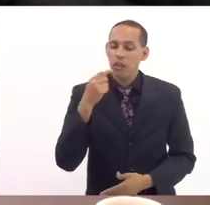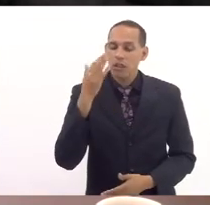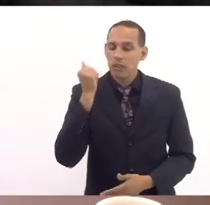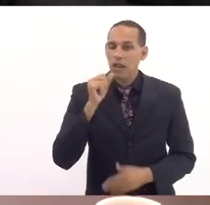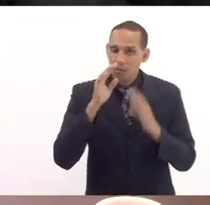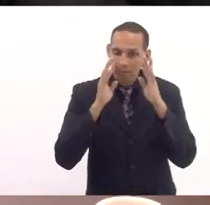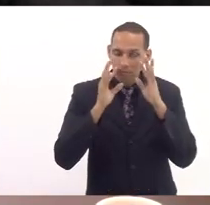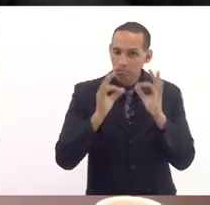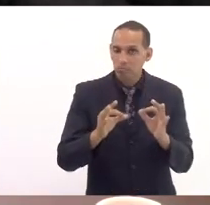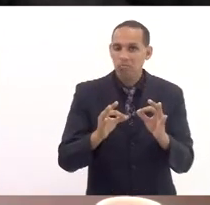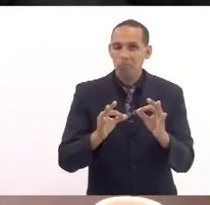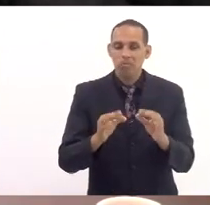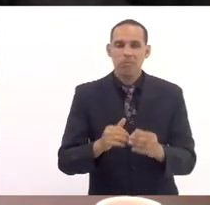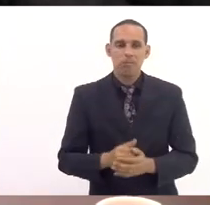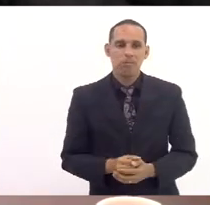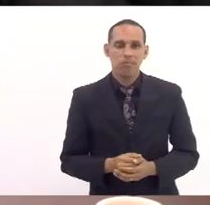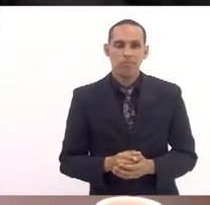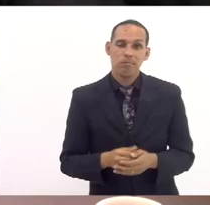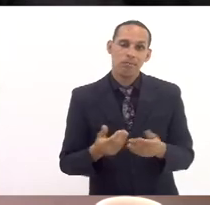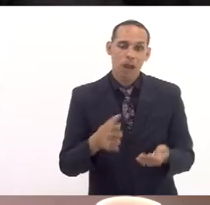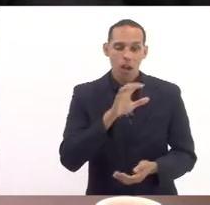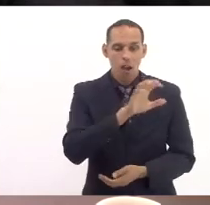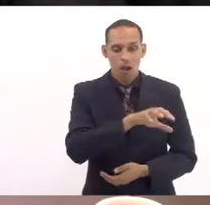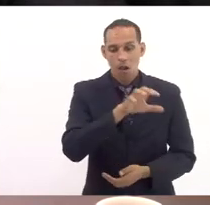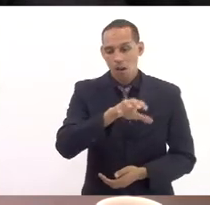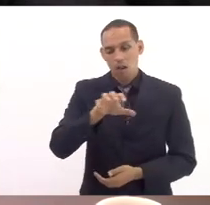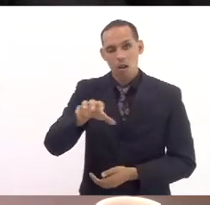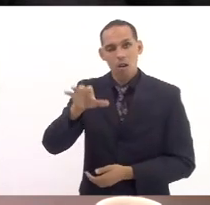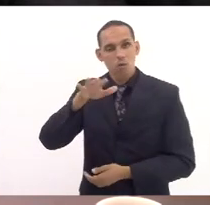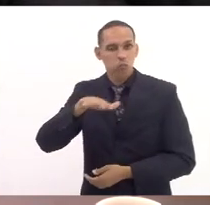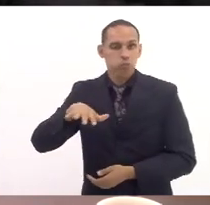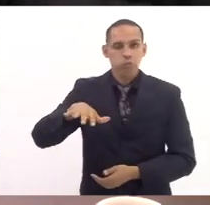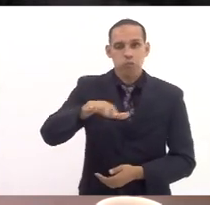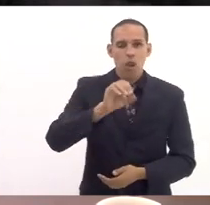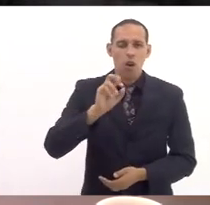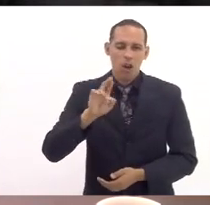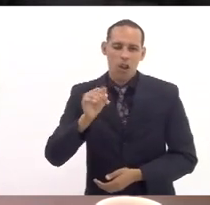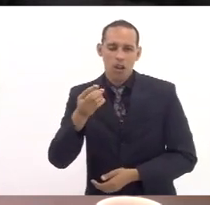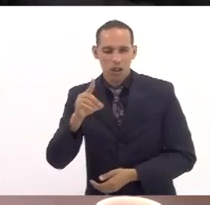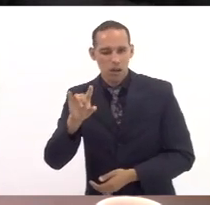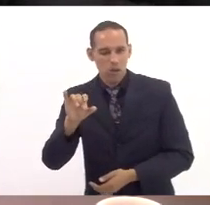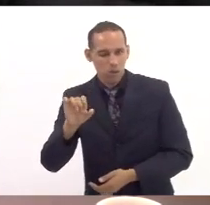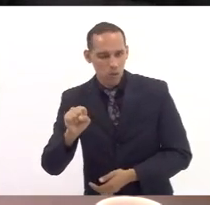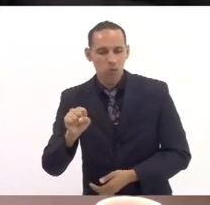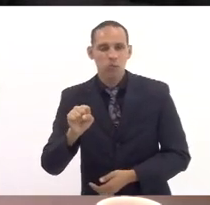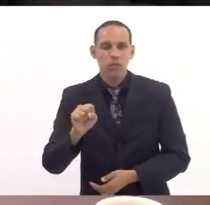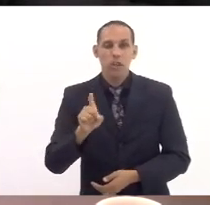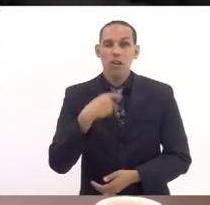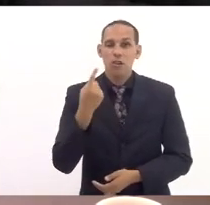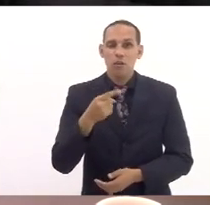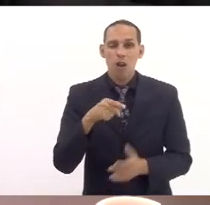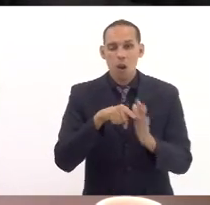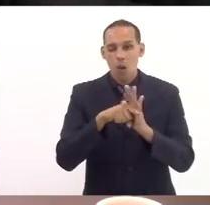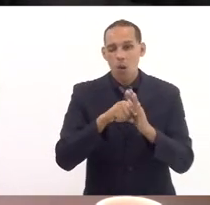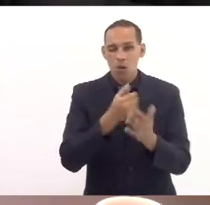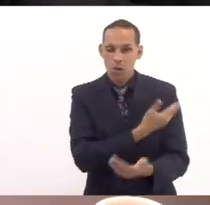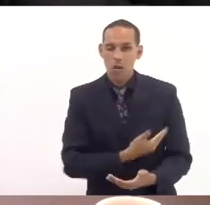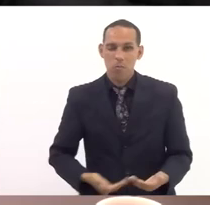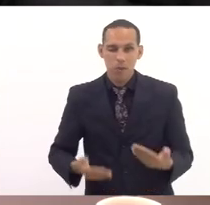assim, os órgãos todos foram comunicados, a gente tem por hábito, quando abre uma consulta pública, além da